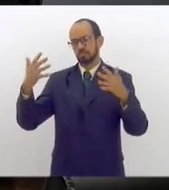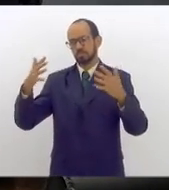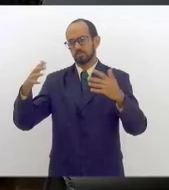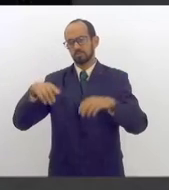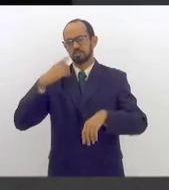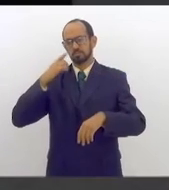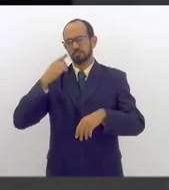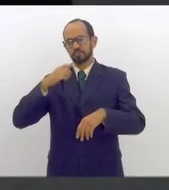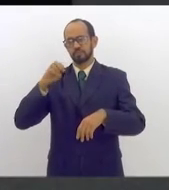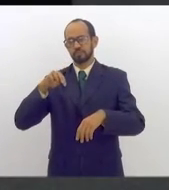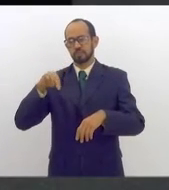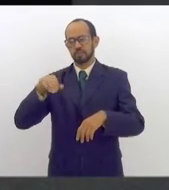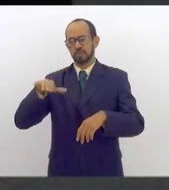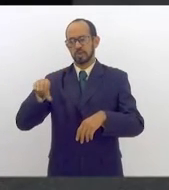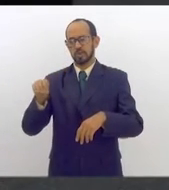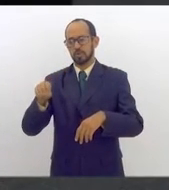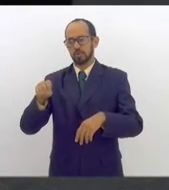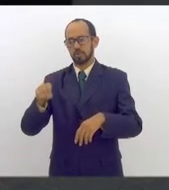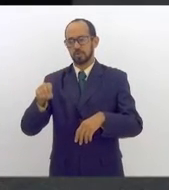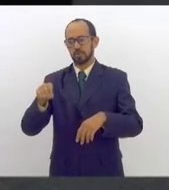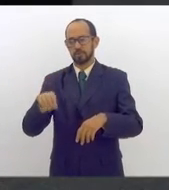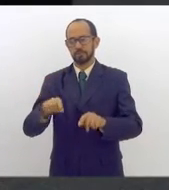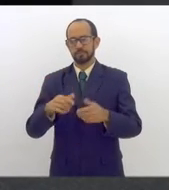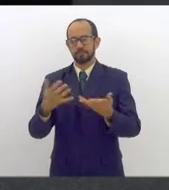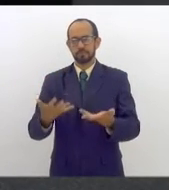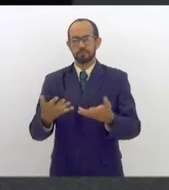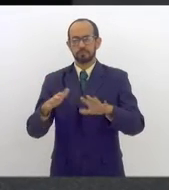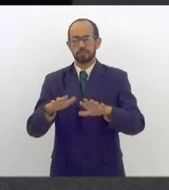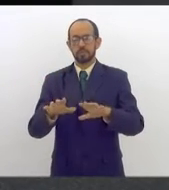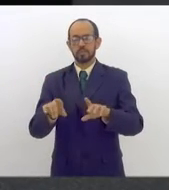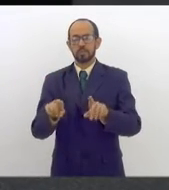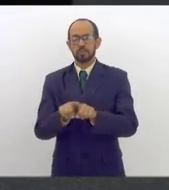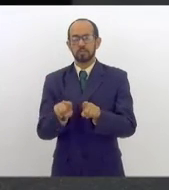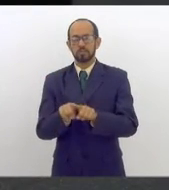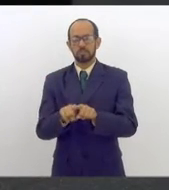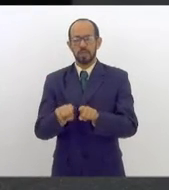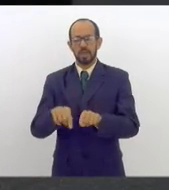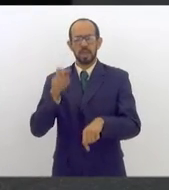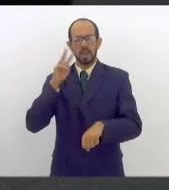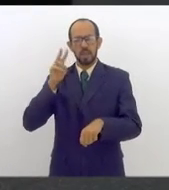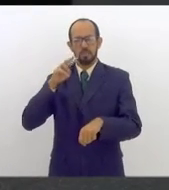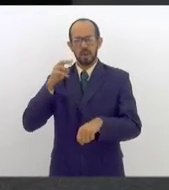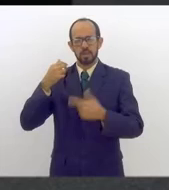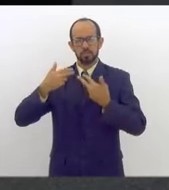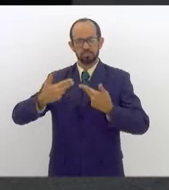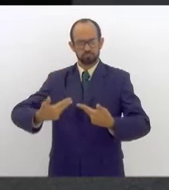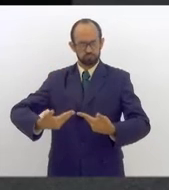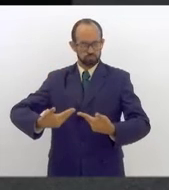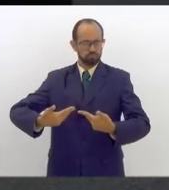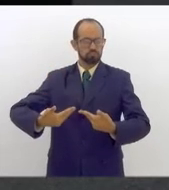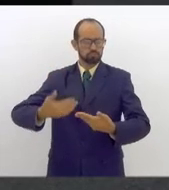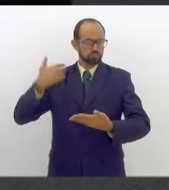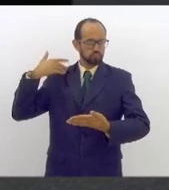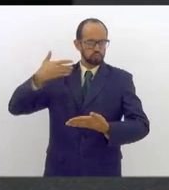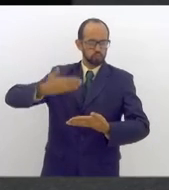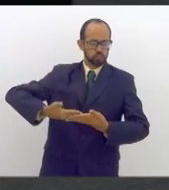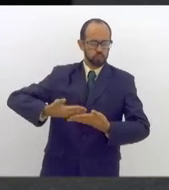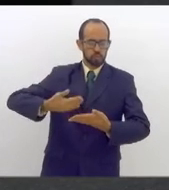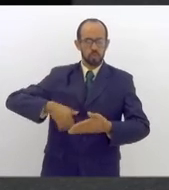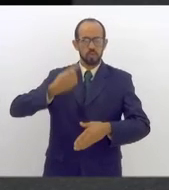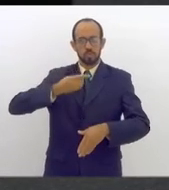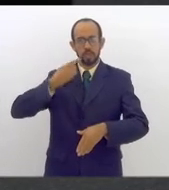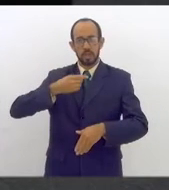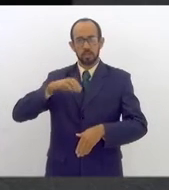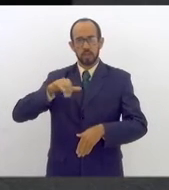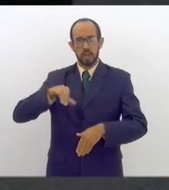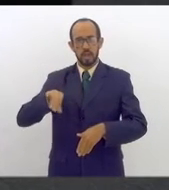do deputado Marcelo Dino, mas eu quero fazer aqui um resgate histórico. O deputado Carlos Augusto e eu,